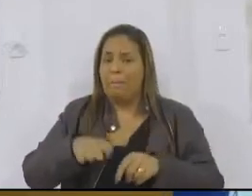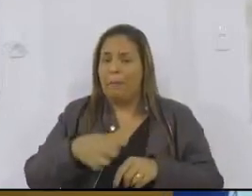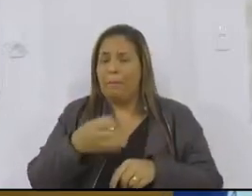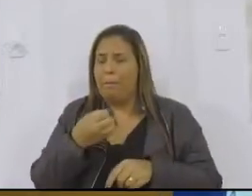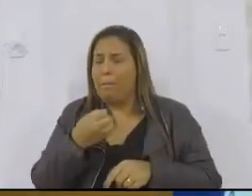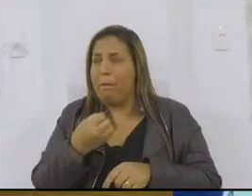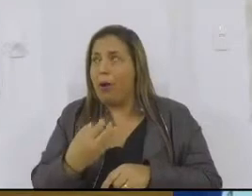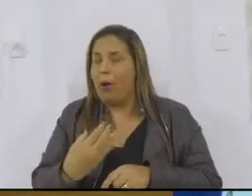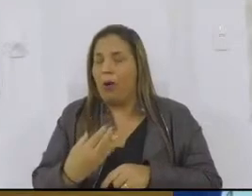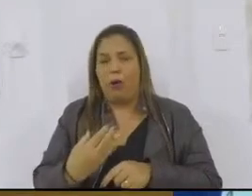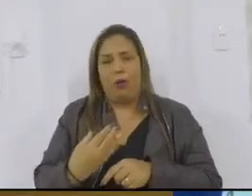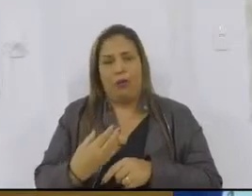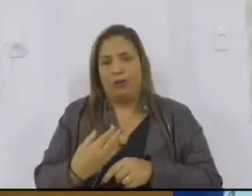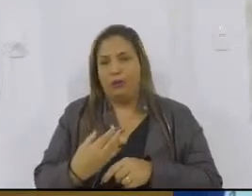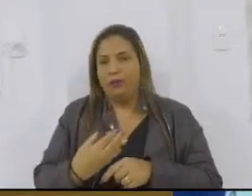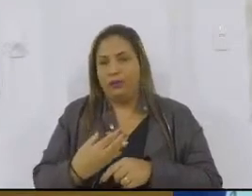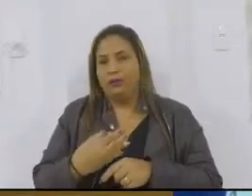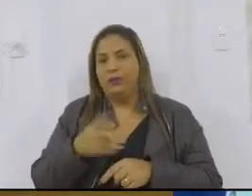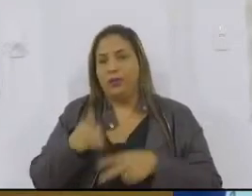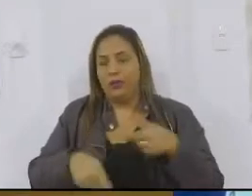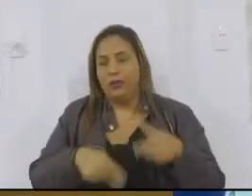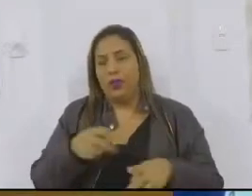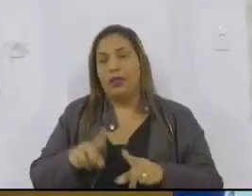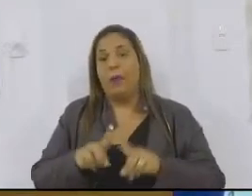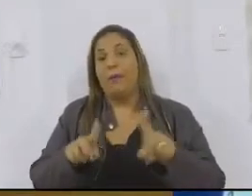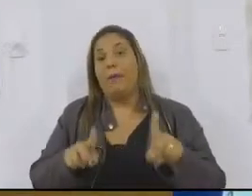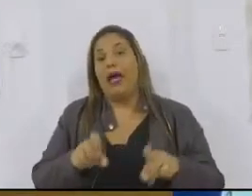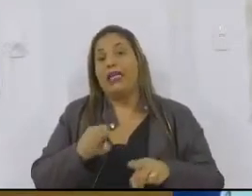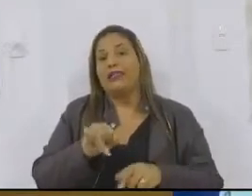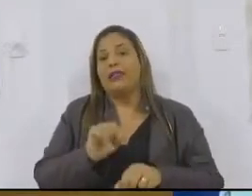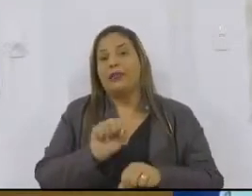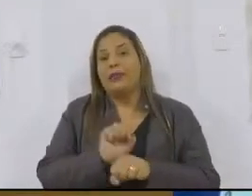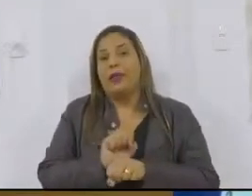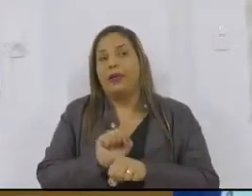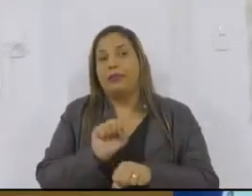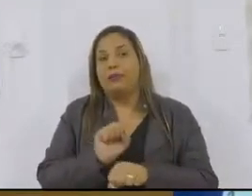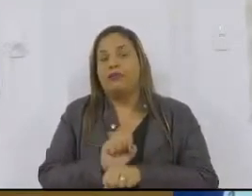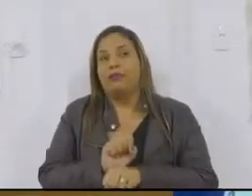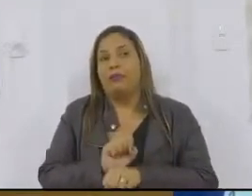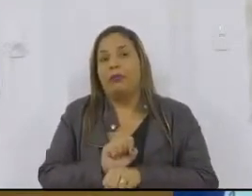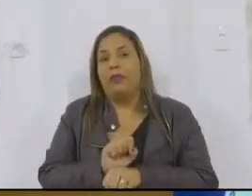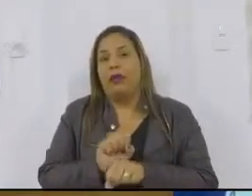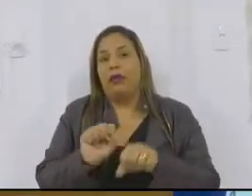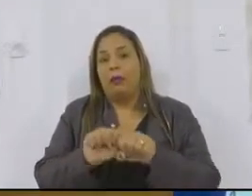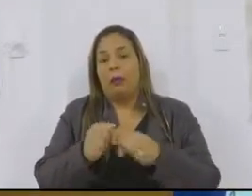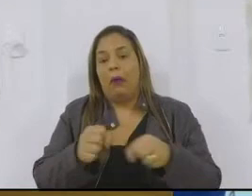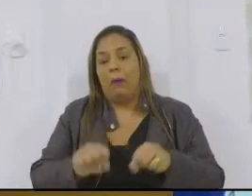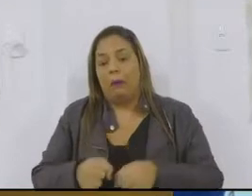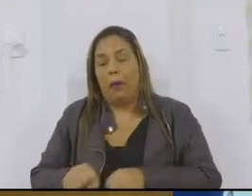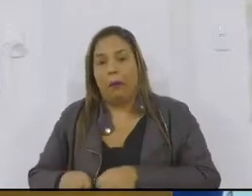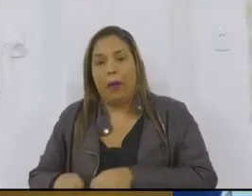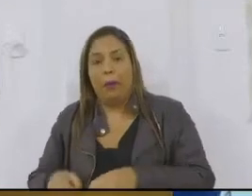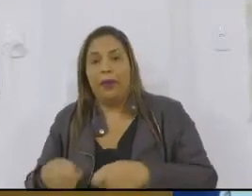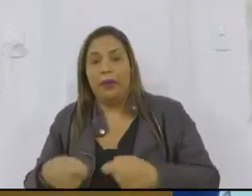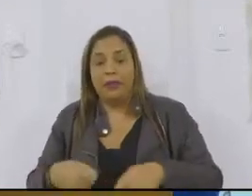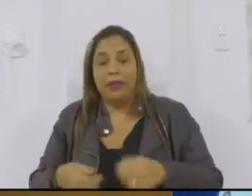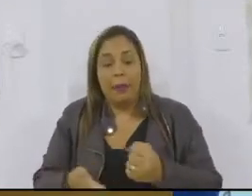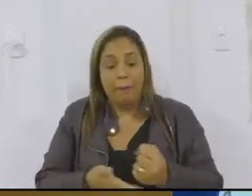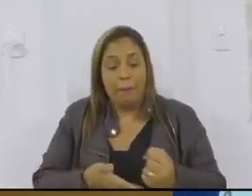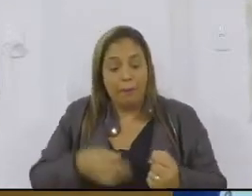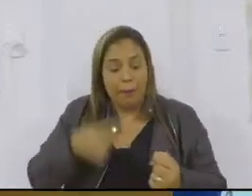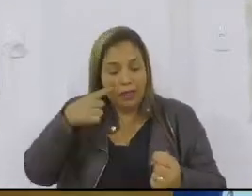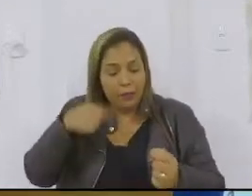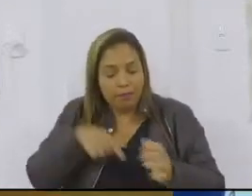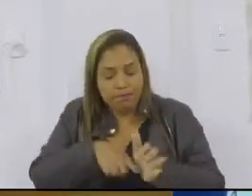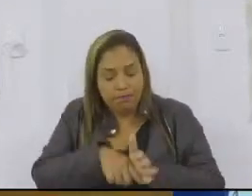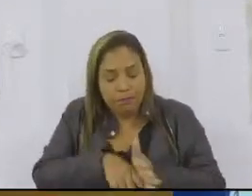se ele fica de uma gestão para outra, vai ter que fazer uma revisão no prédio, né, em toda a área